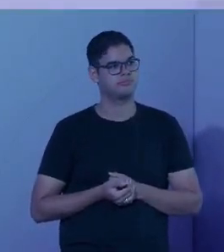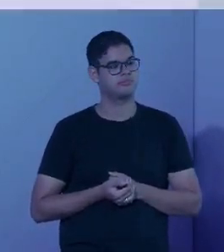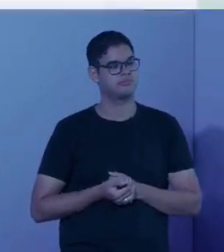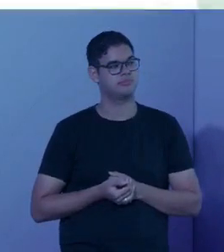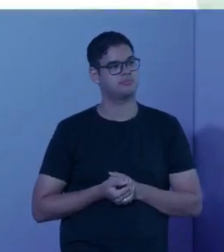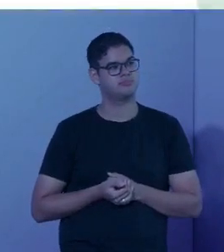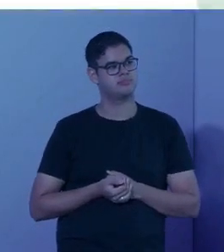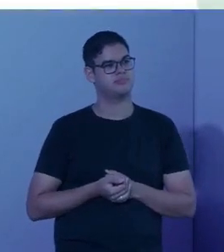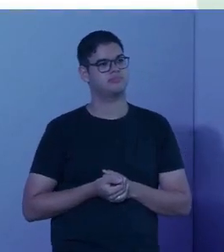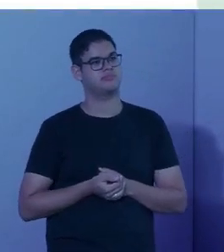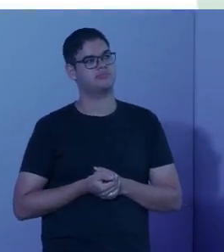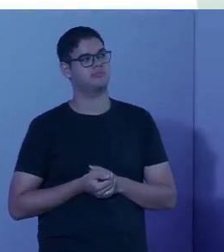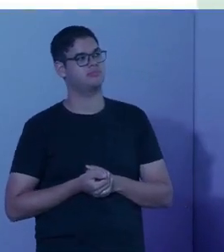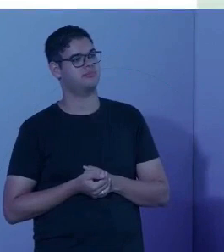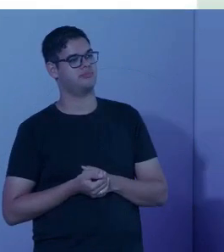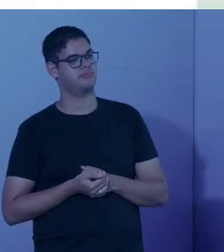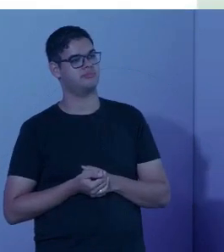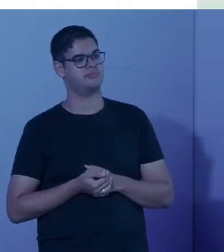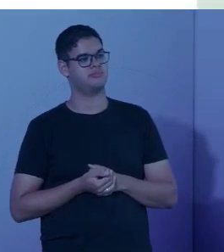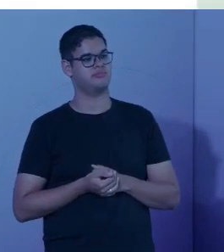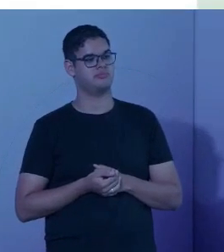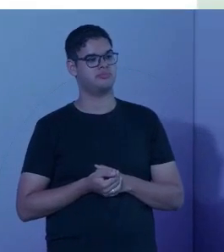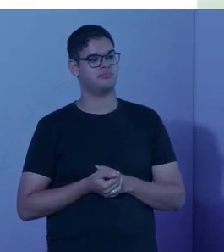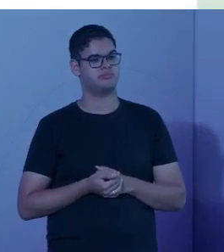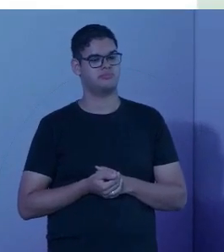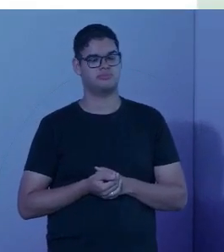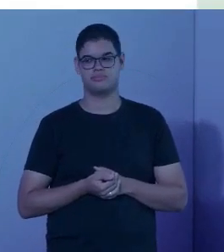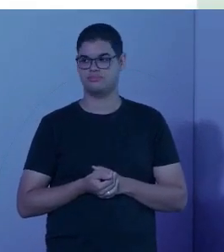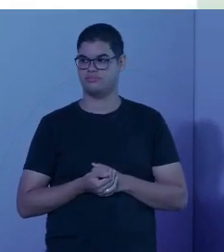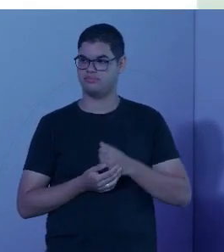Deu certo. Obrigada.